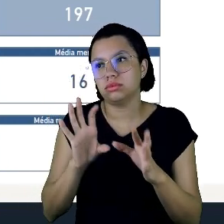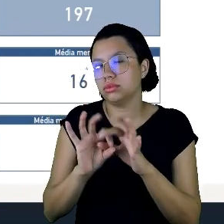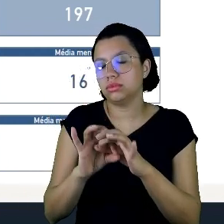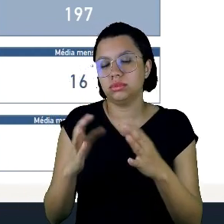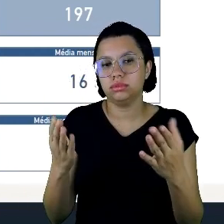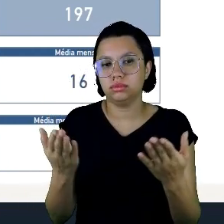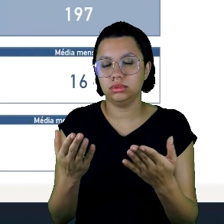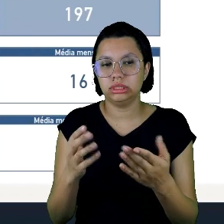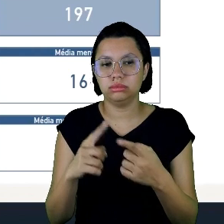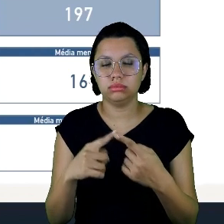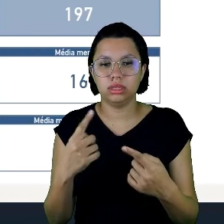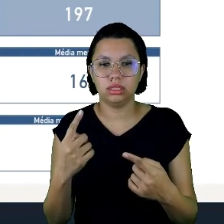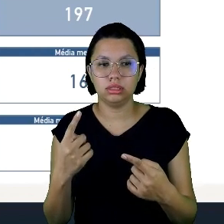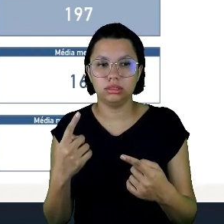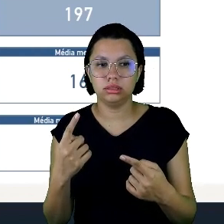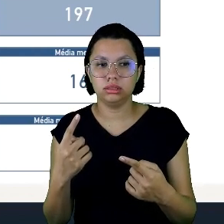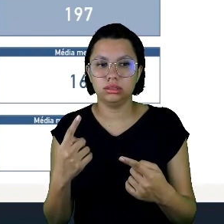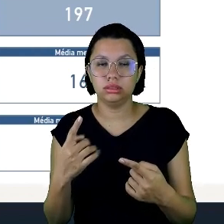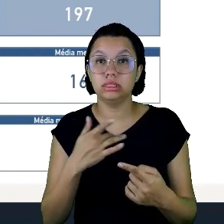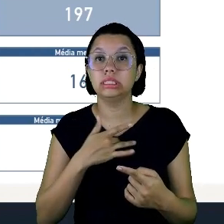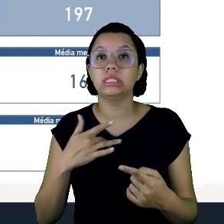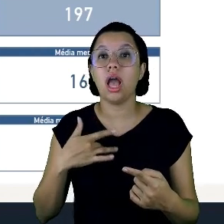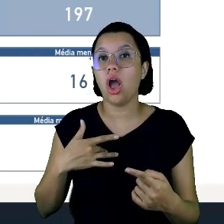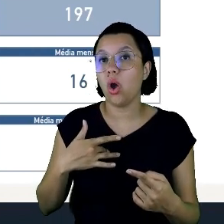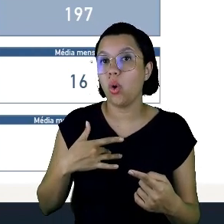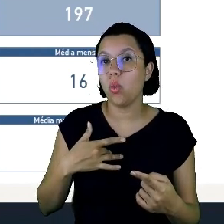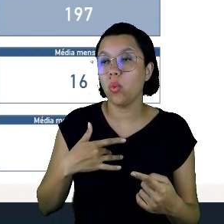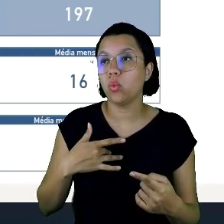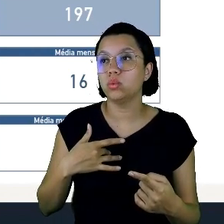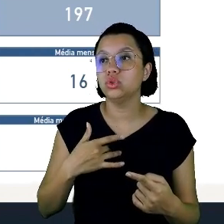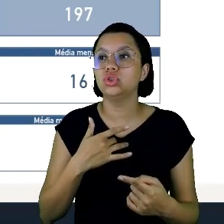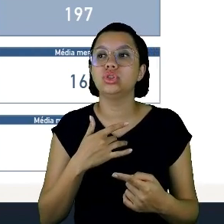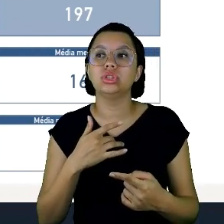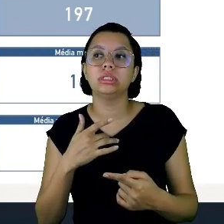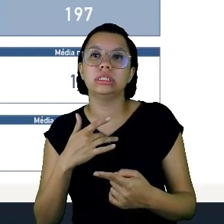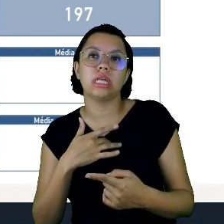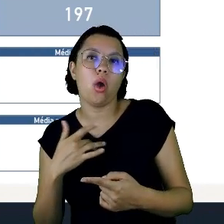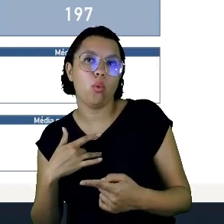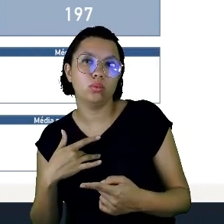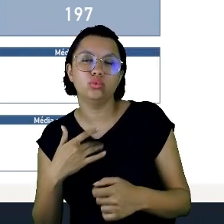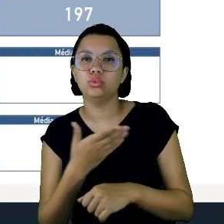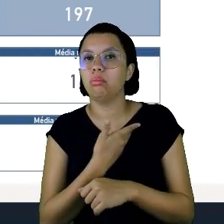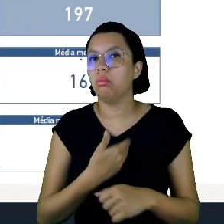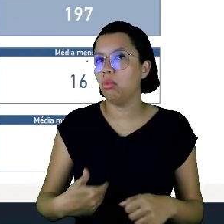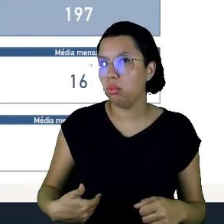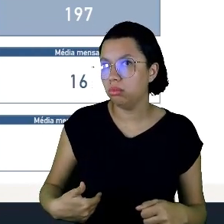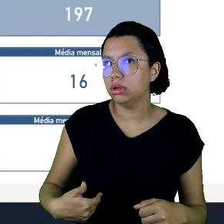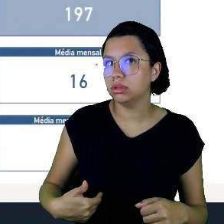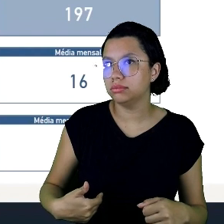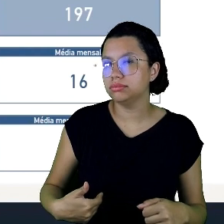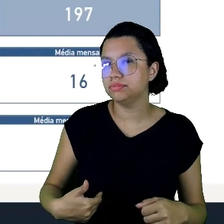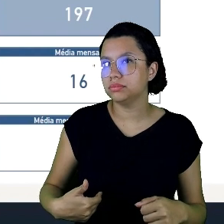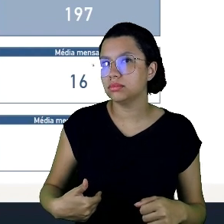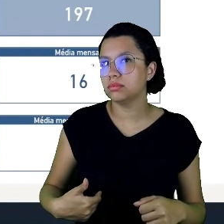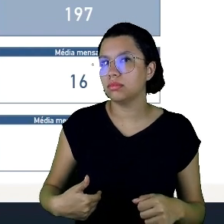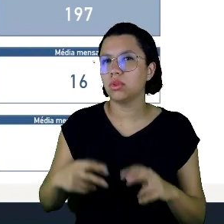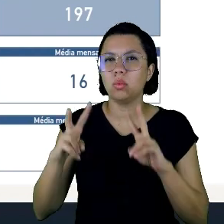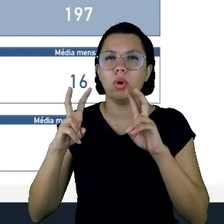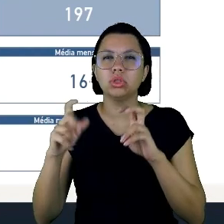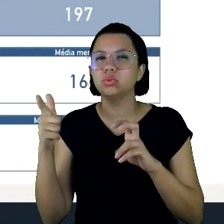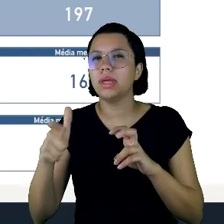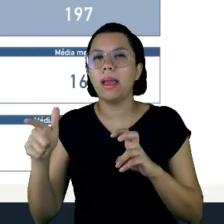o direito, não é o caso aqui, mas é o saúde suplementar e saúde